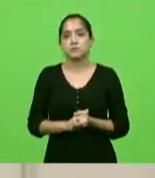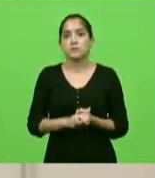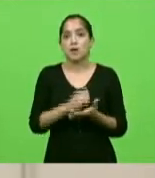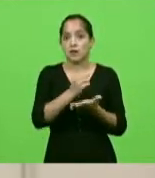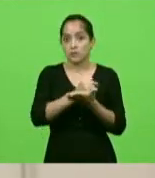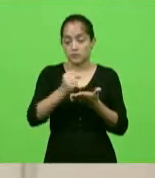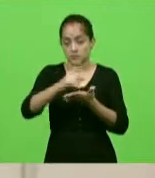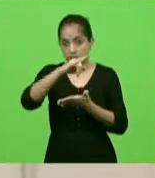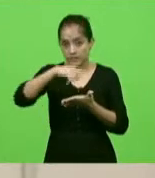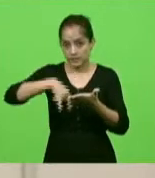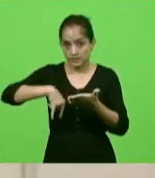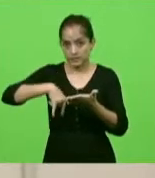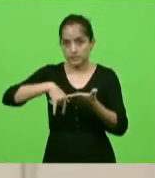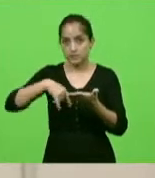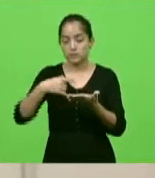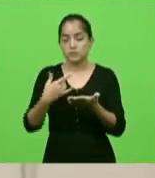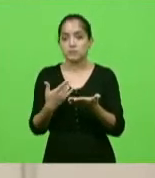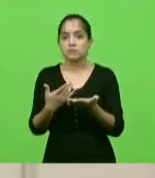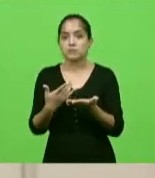contratação